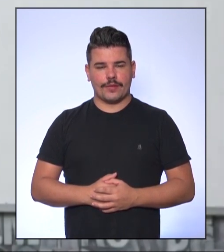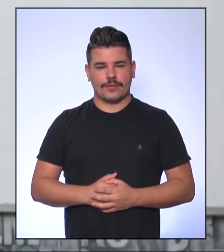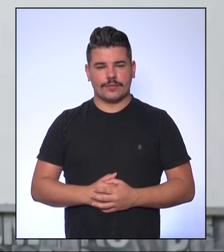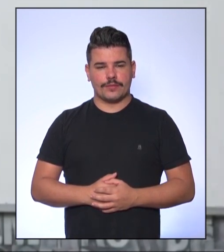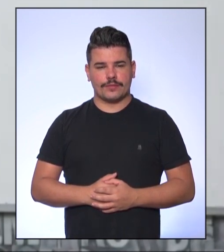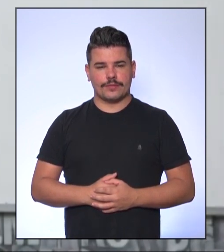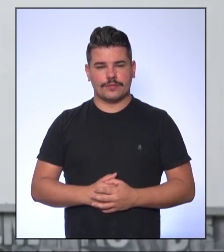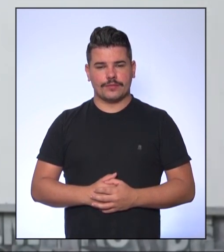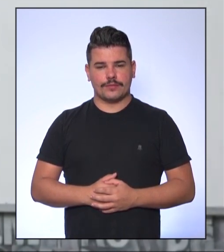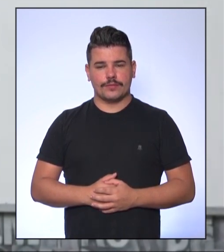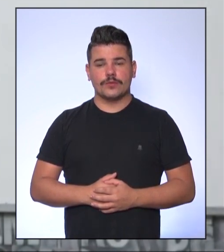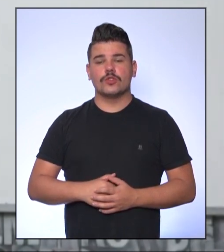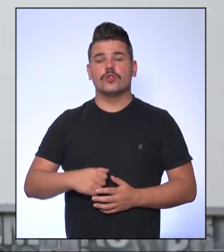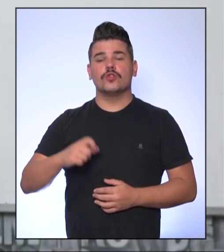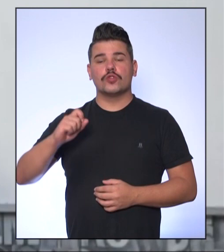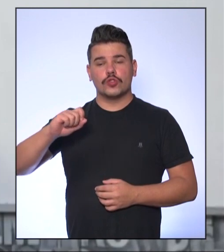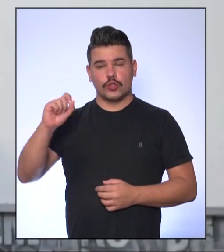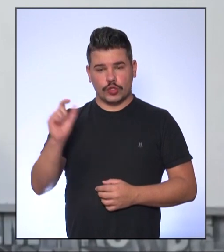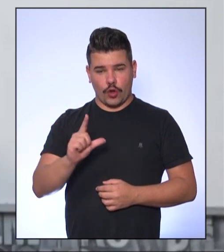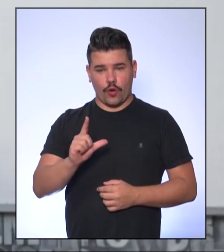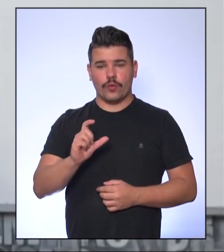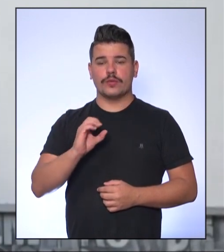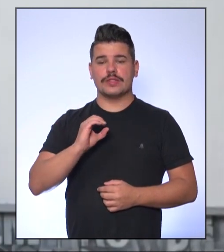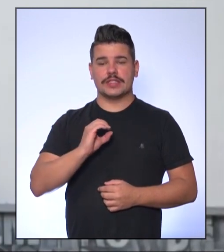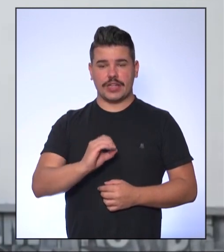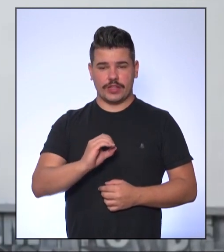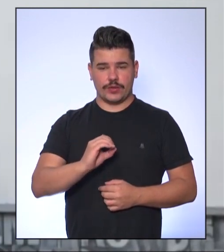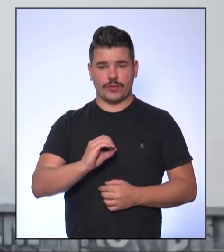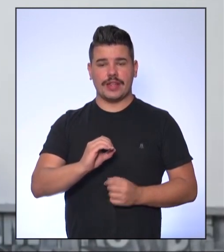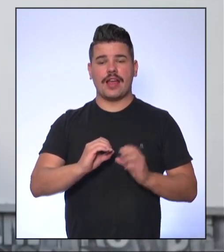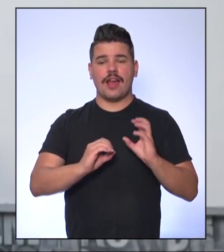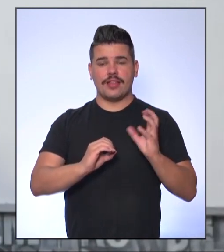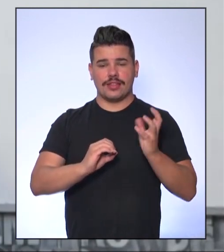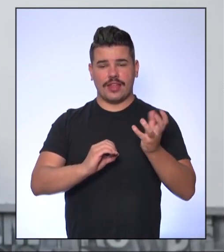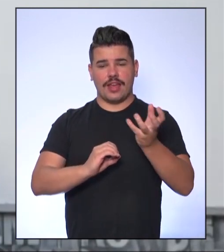No heliocentrismo, o Sol